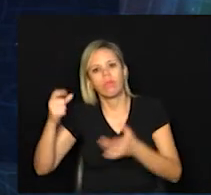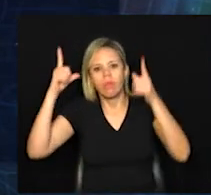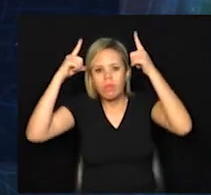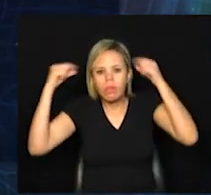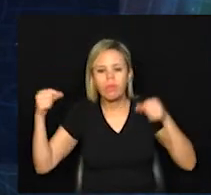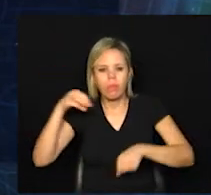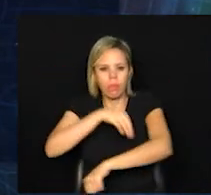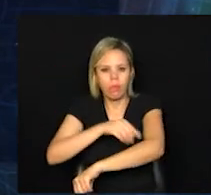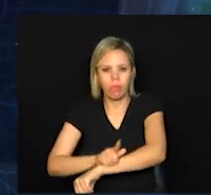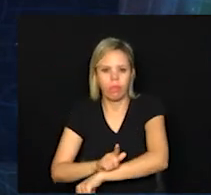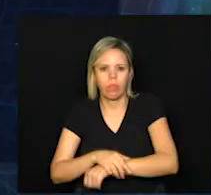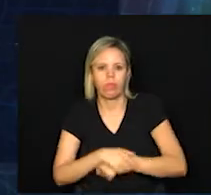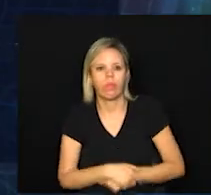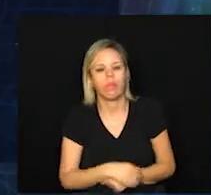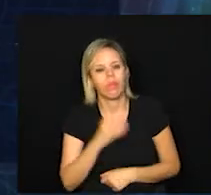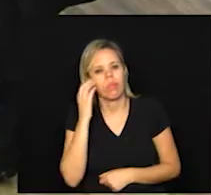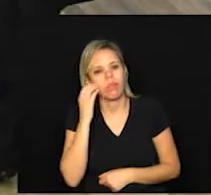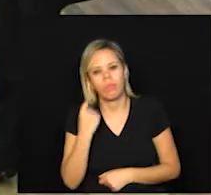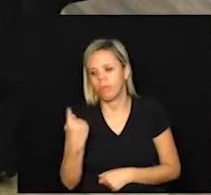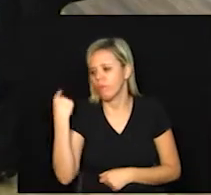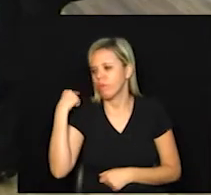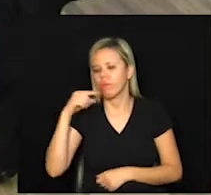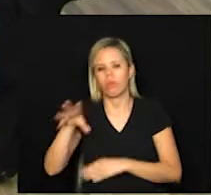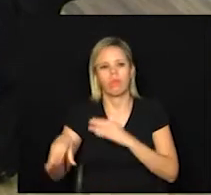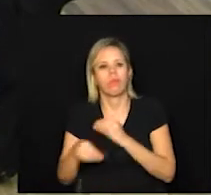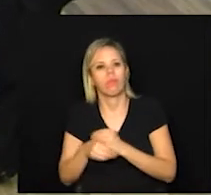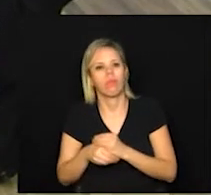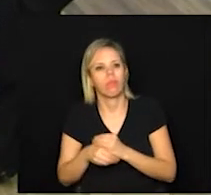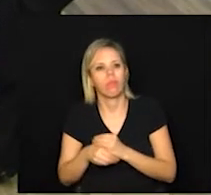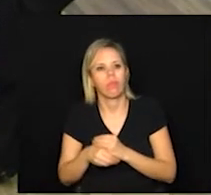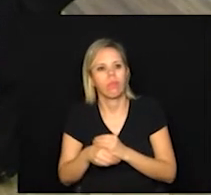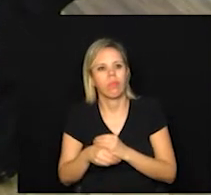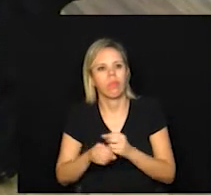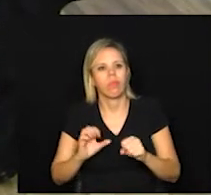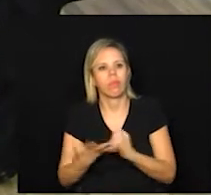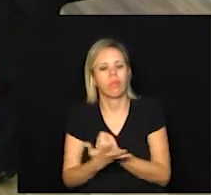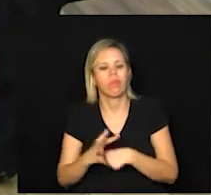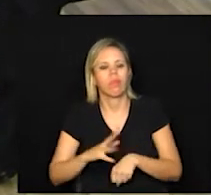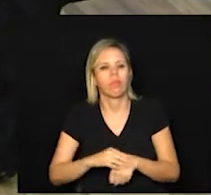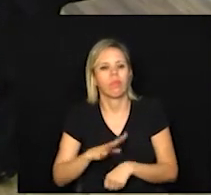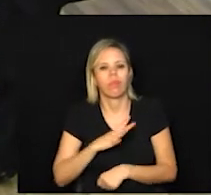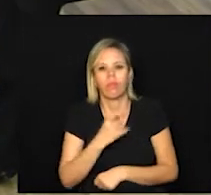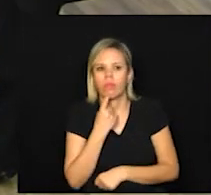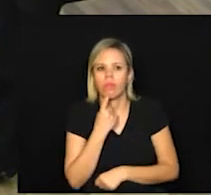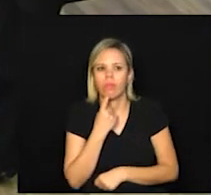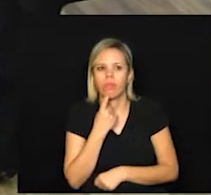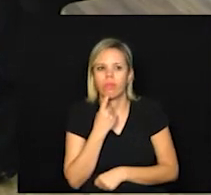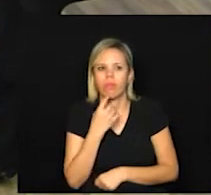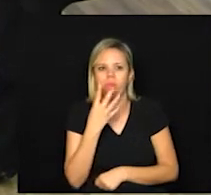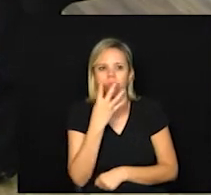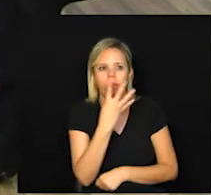Posse, Olambra e Morungaba. Nesta última atualização de casos na cidade de Campinas,